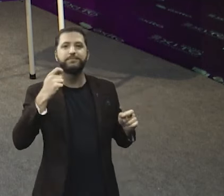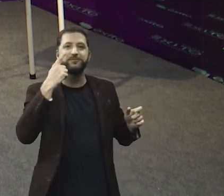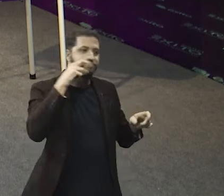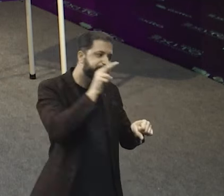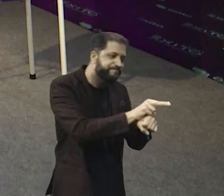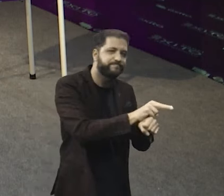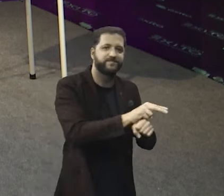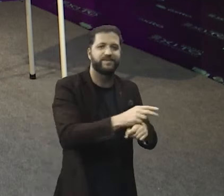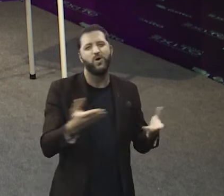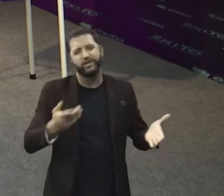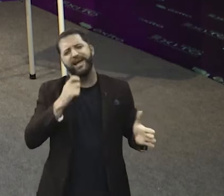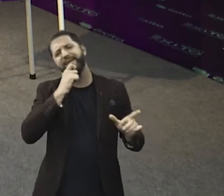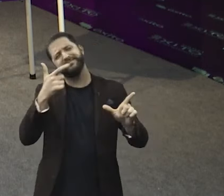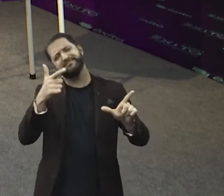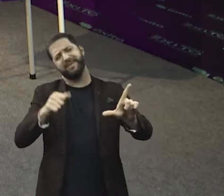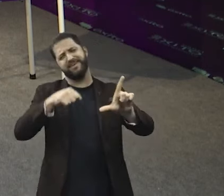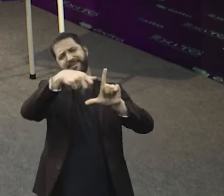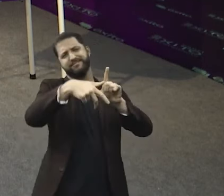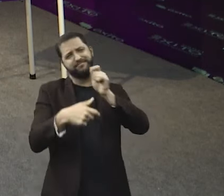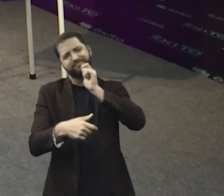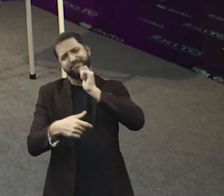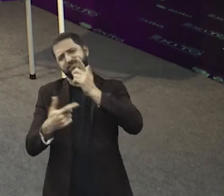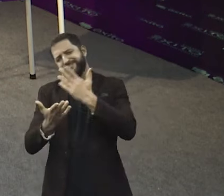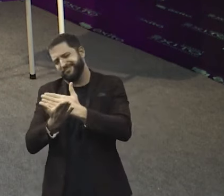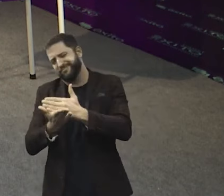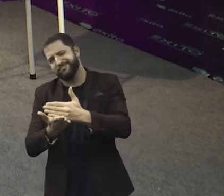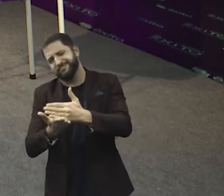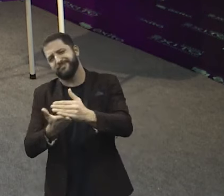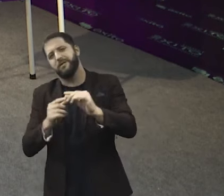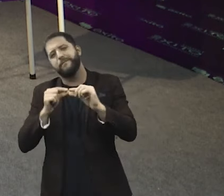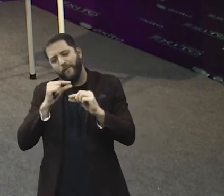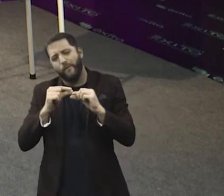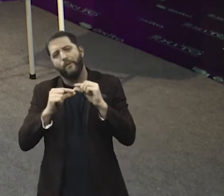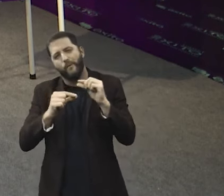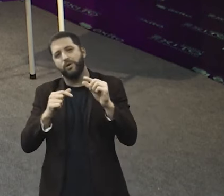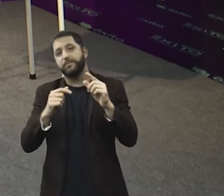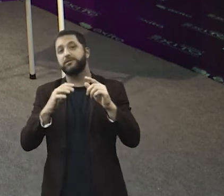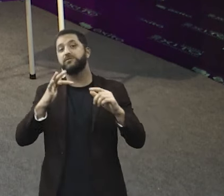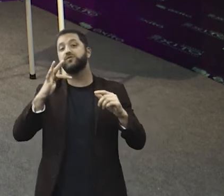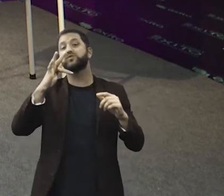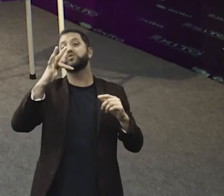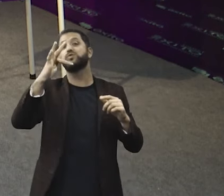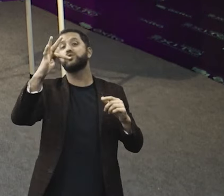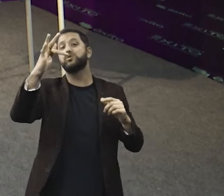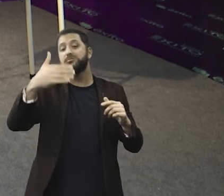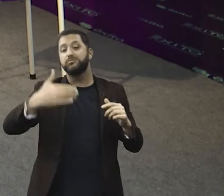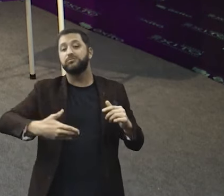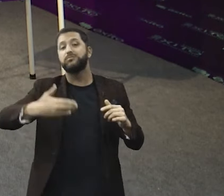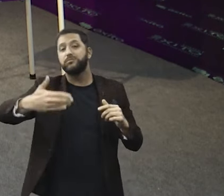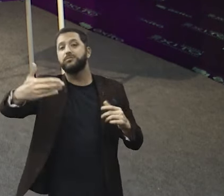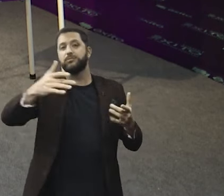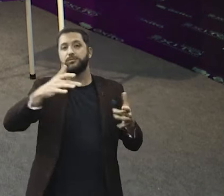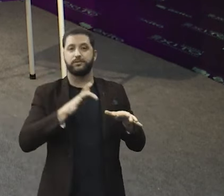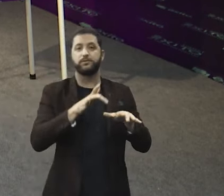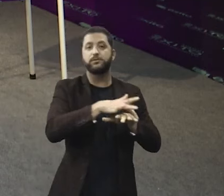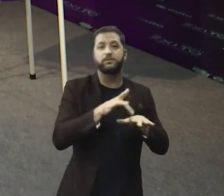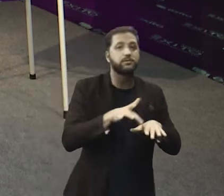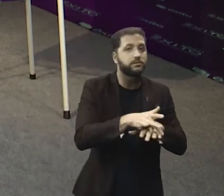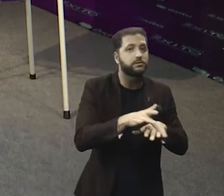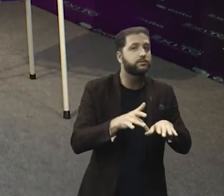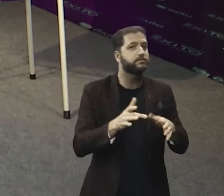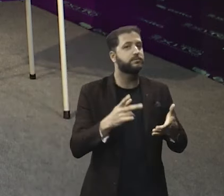ainda não há de forma madura tá tímido ainda mas na internet no meios sociais se seu filho tá em